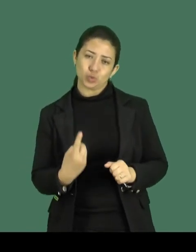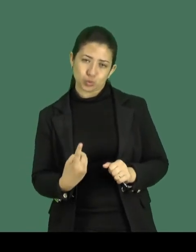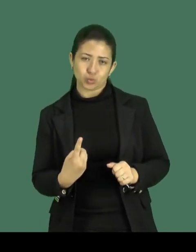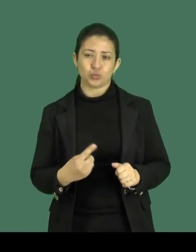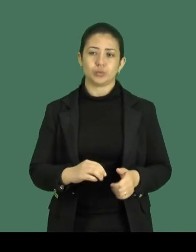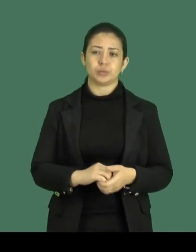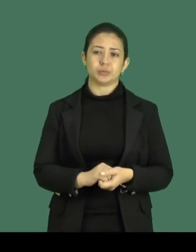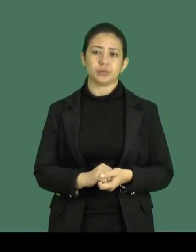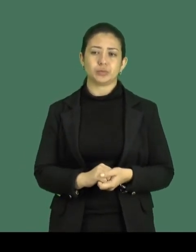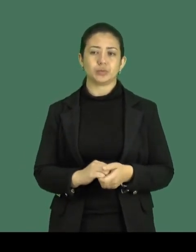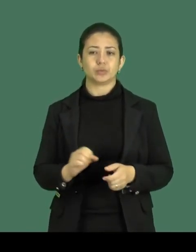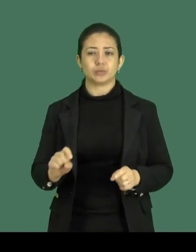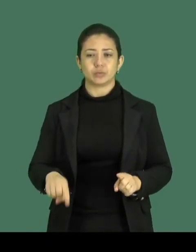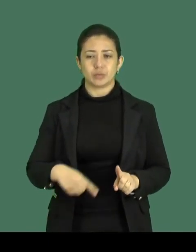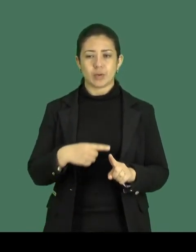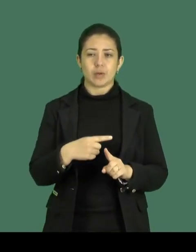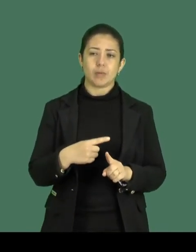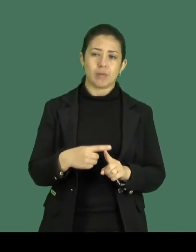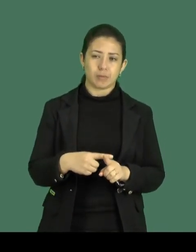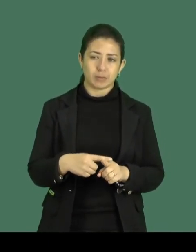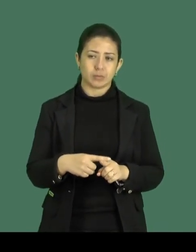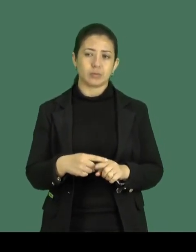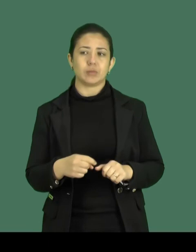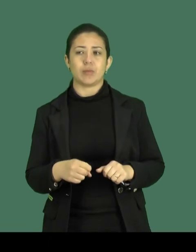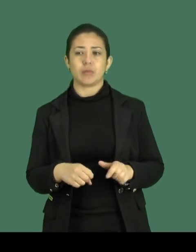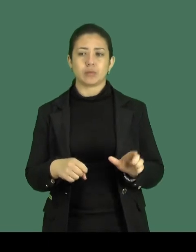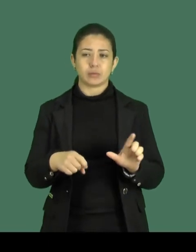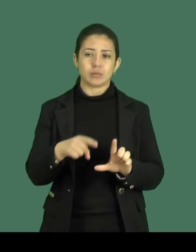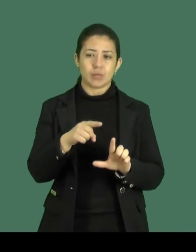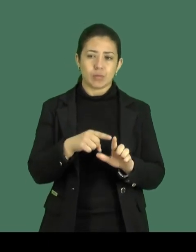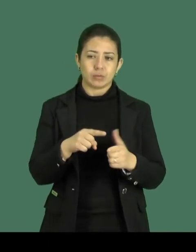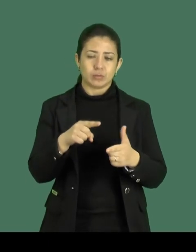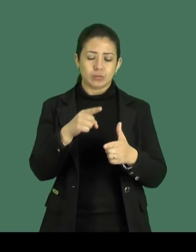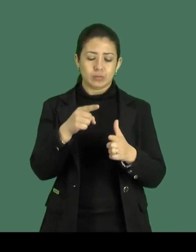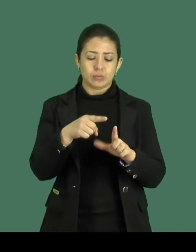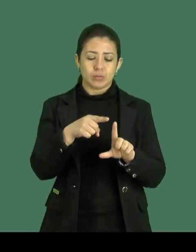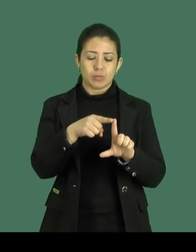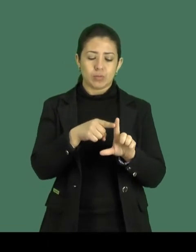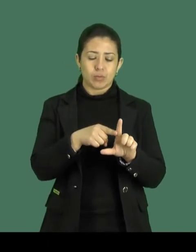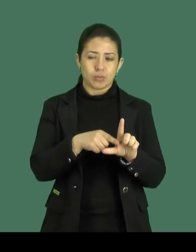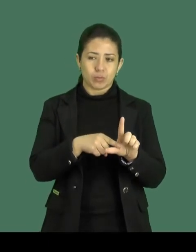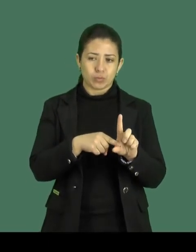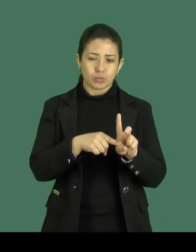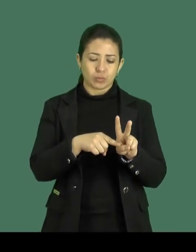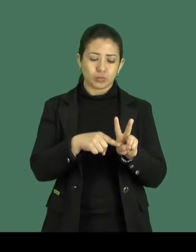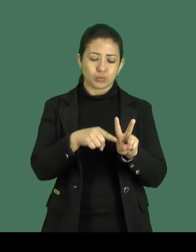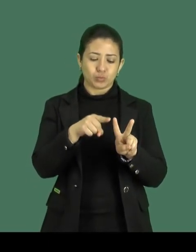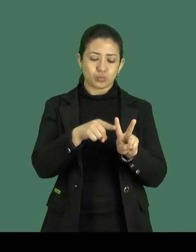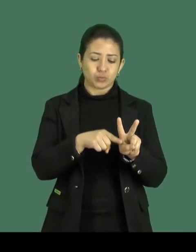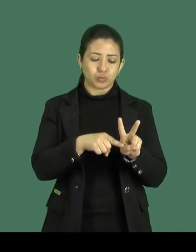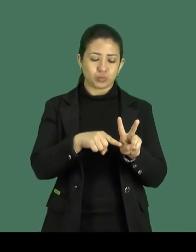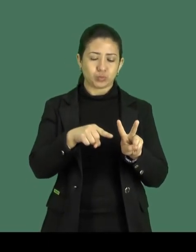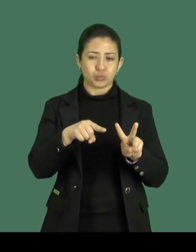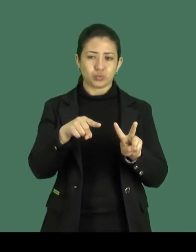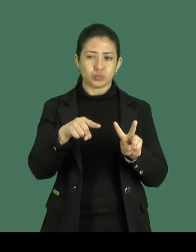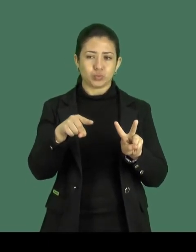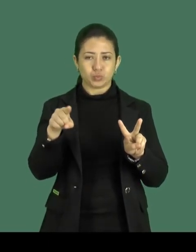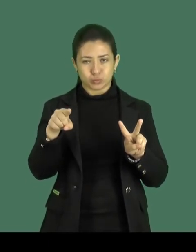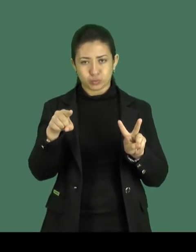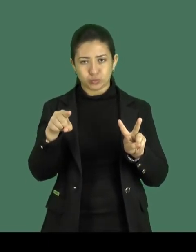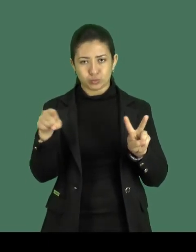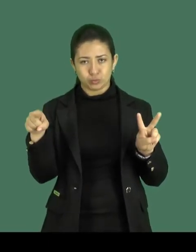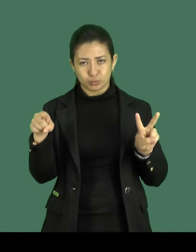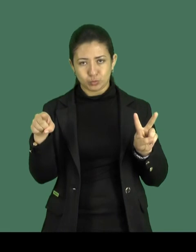9 sobre 2a. 2 vezes 1 dá 2. X igual, menos com menos